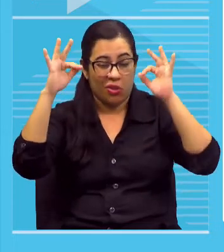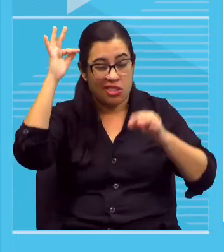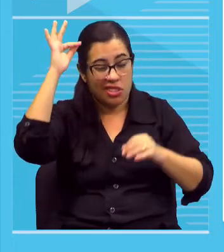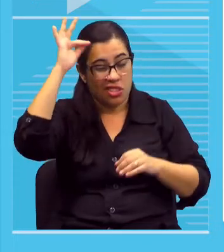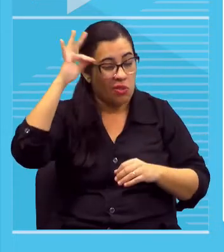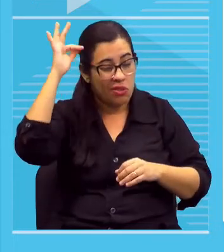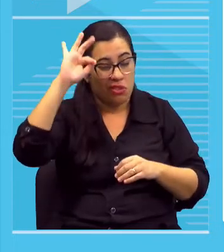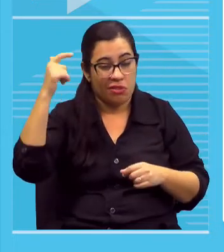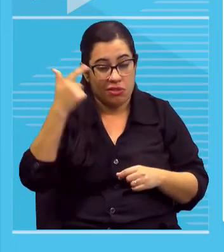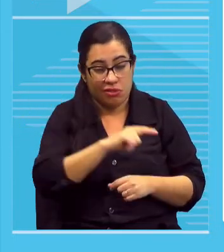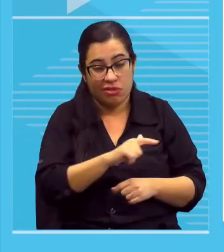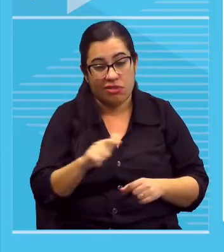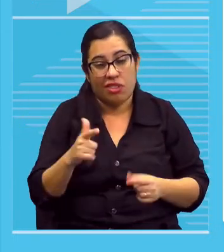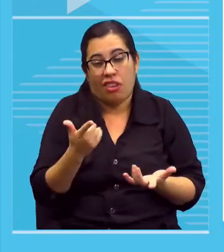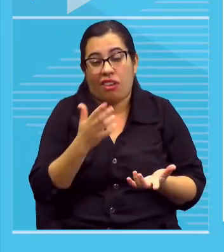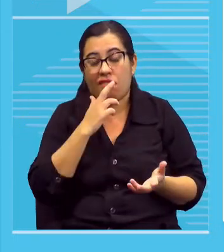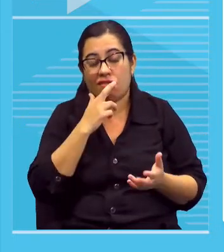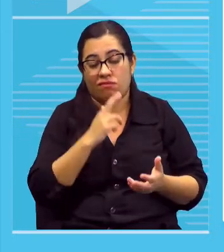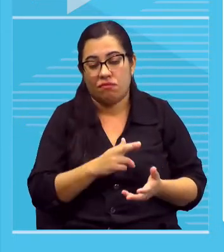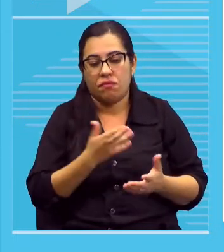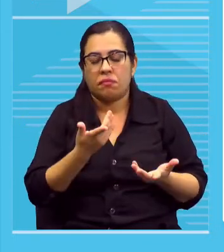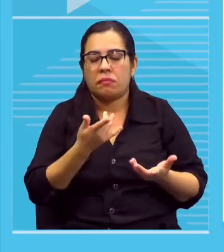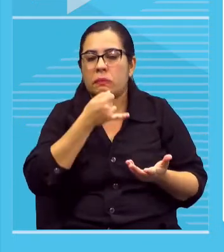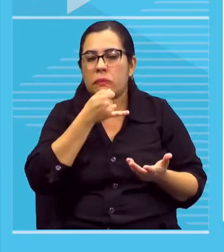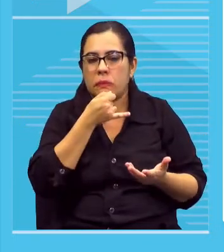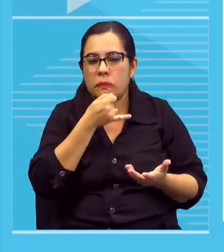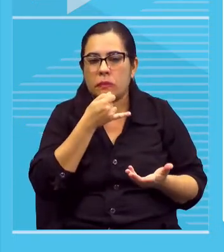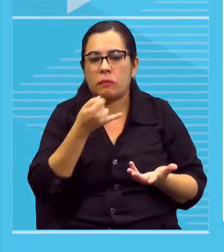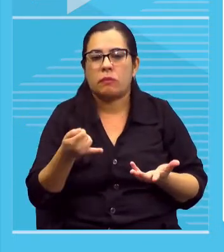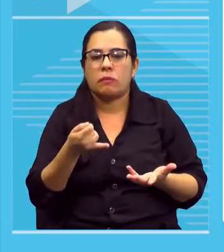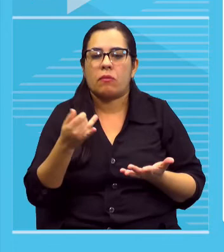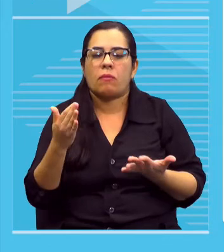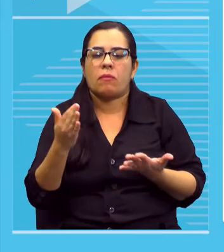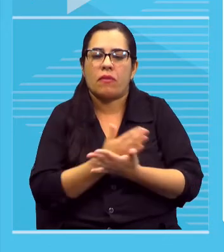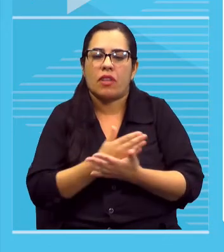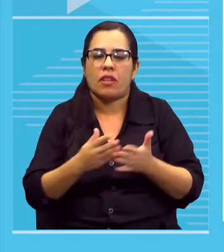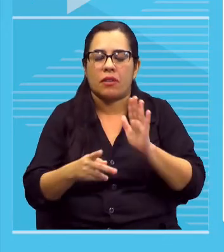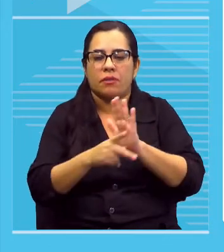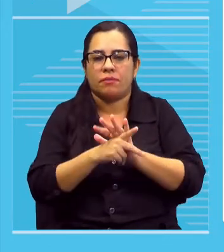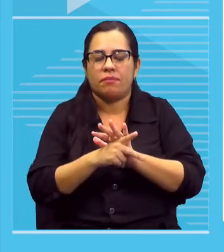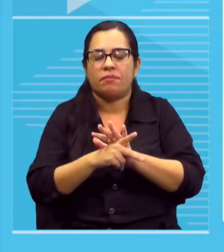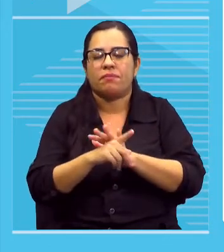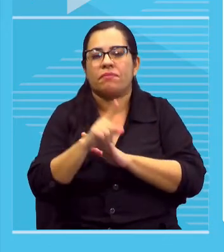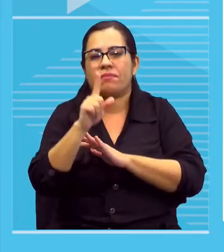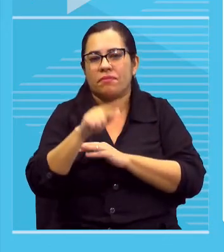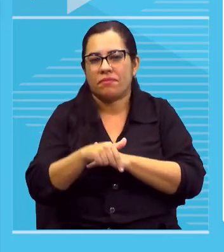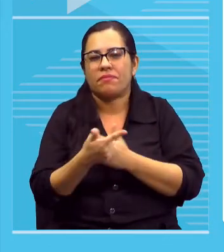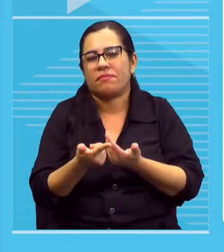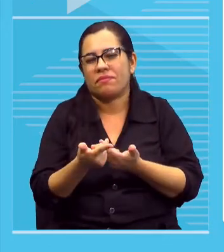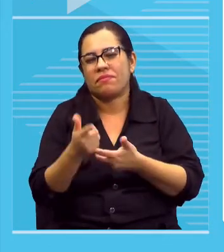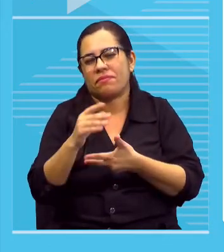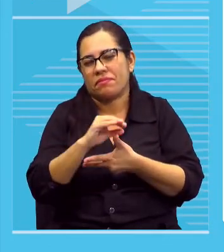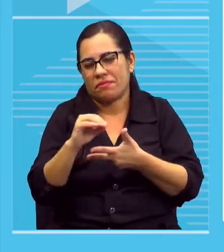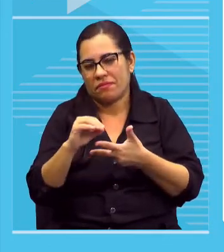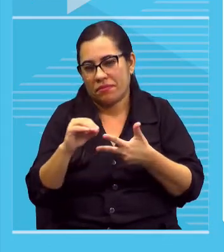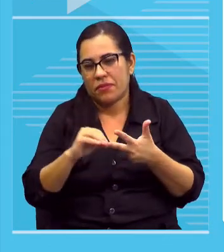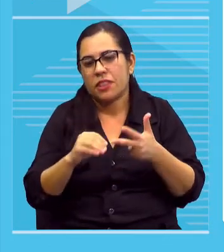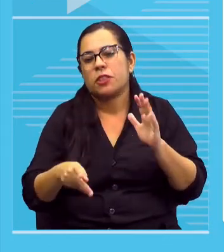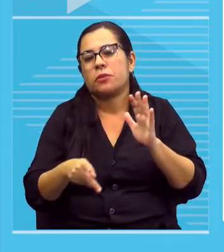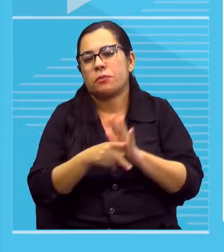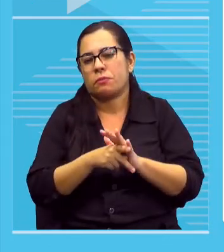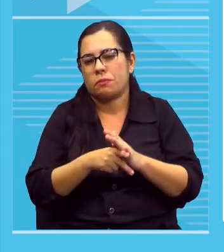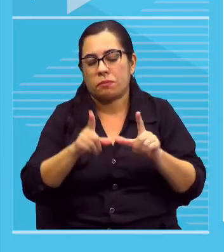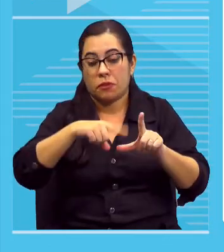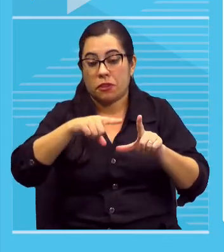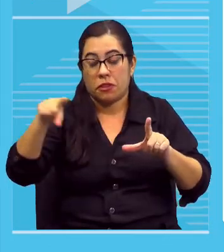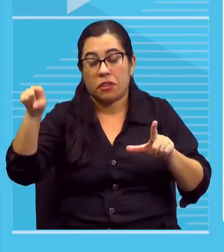resolver tá certo nos exemplos contextualizados e são questões do Enem ele já tá na parte do gráfico né